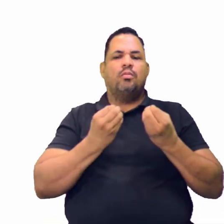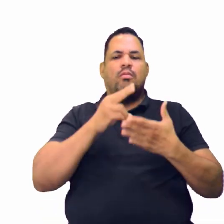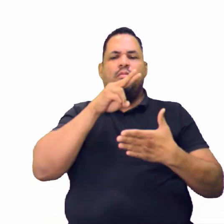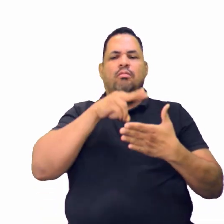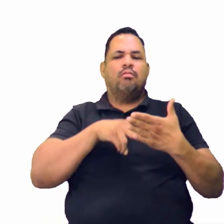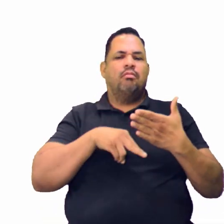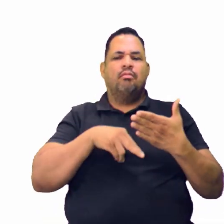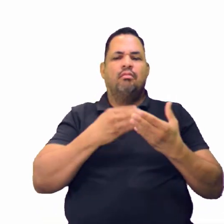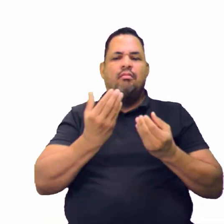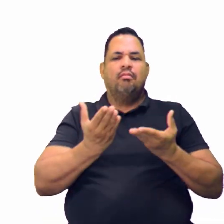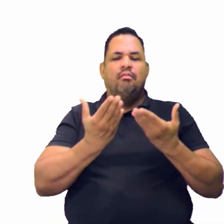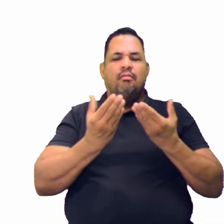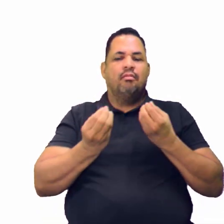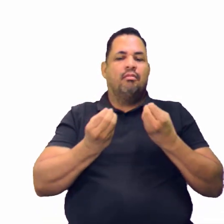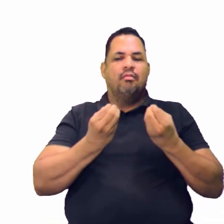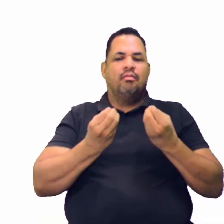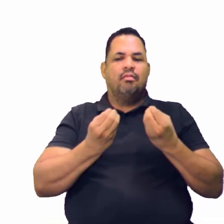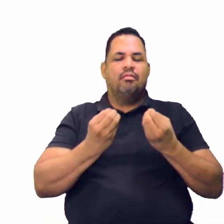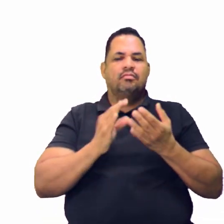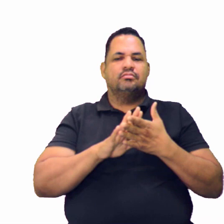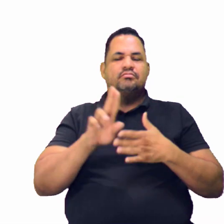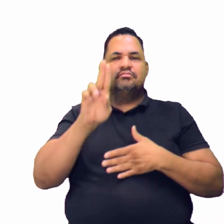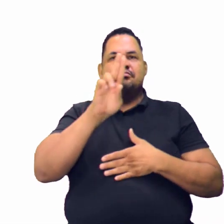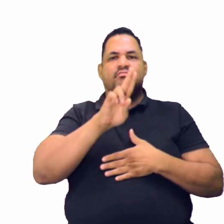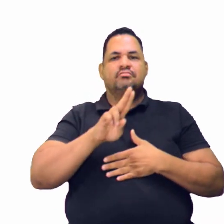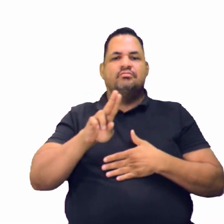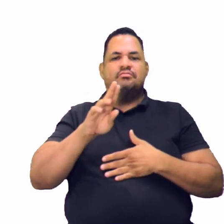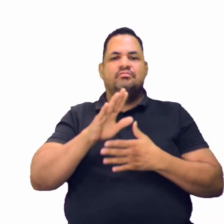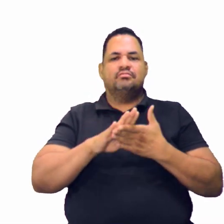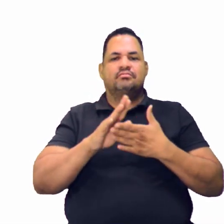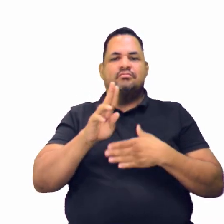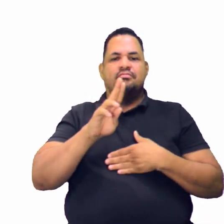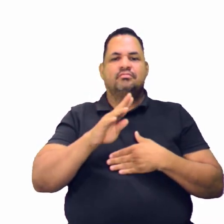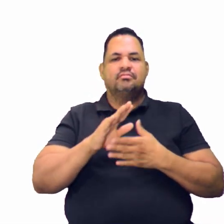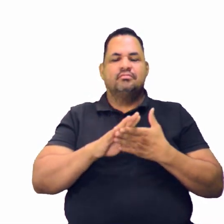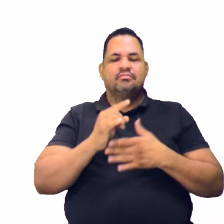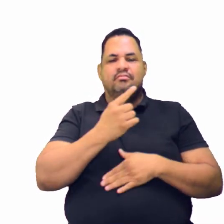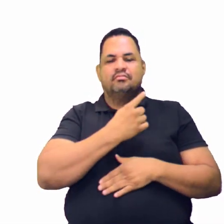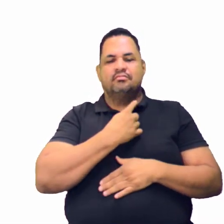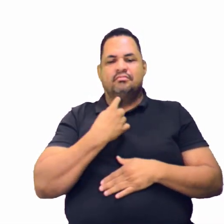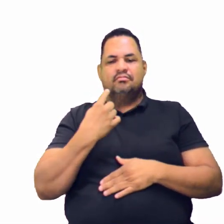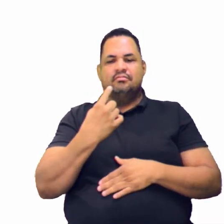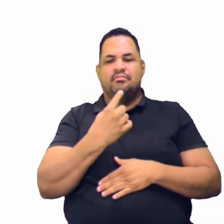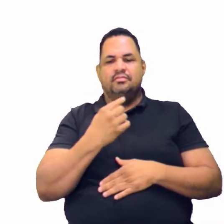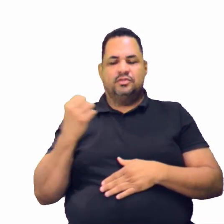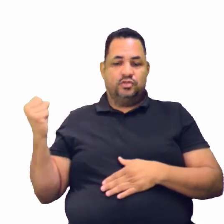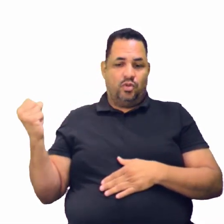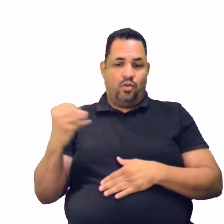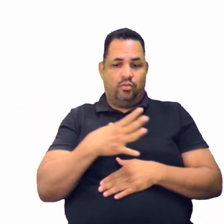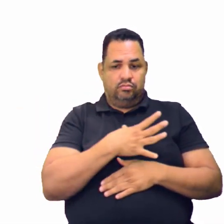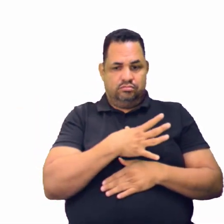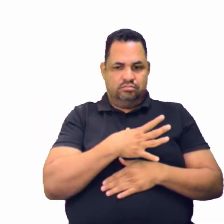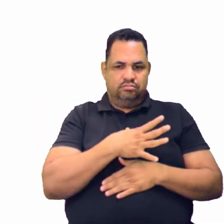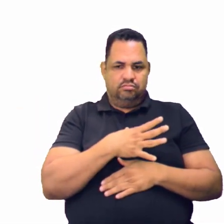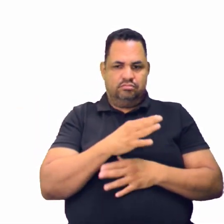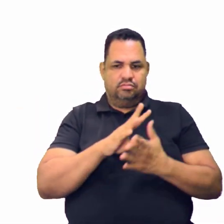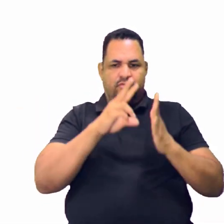leitura vai nos alimentar? Através, né, de novos, o quê?